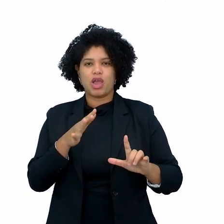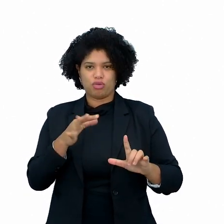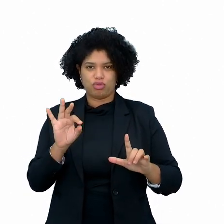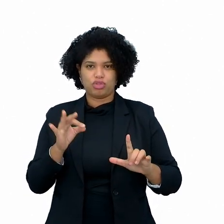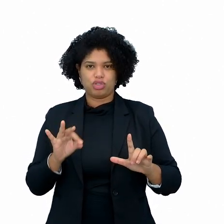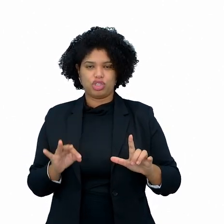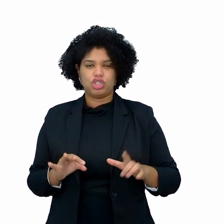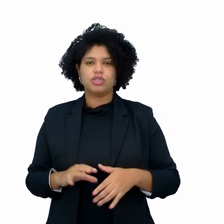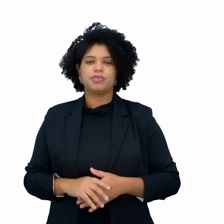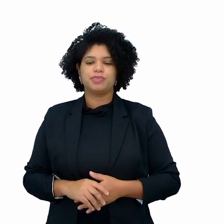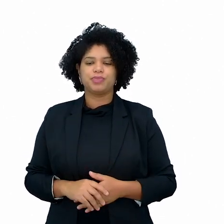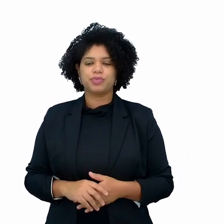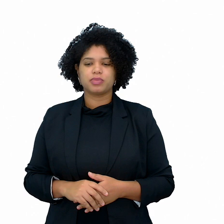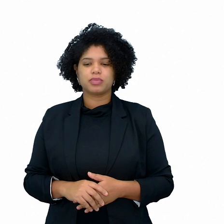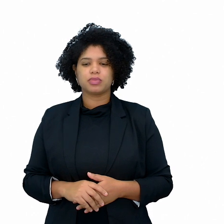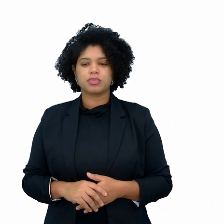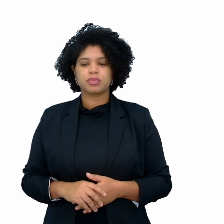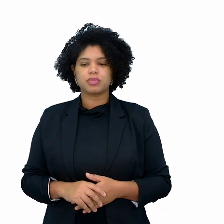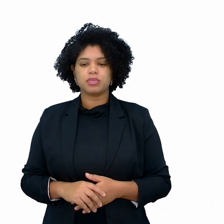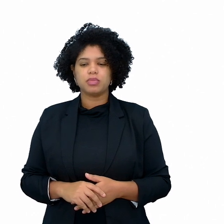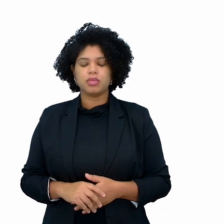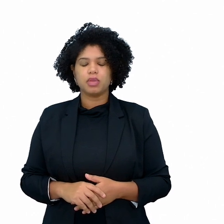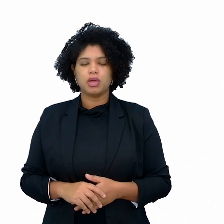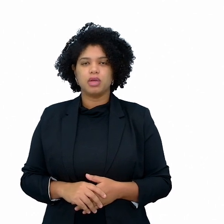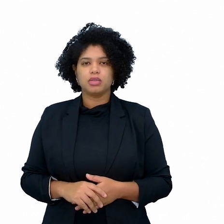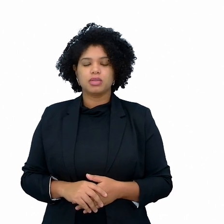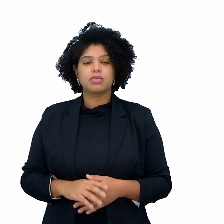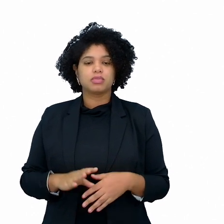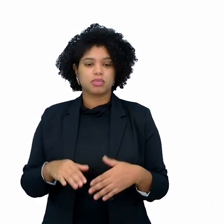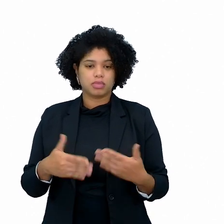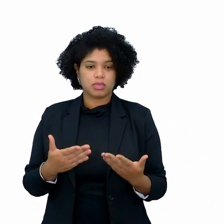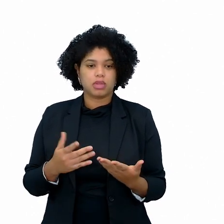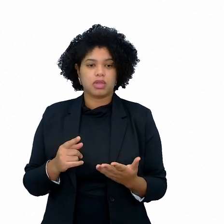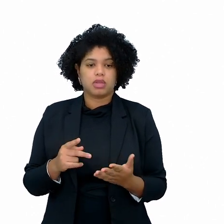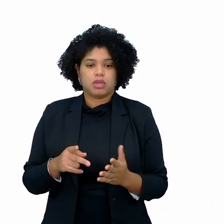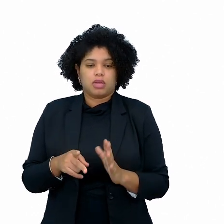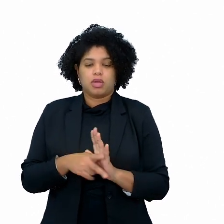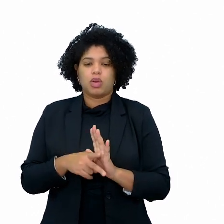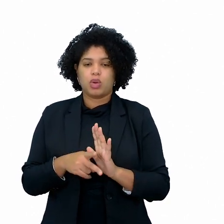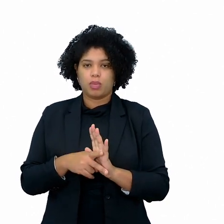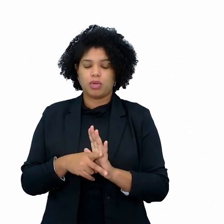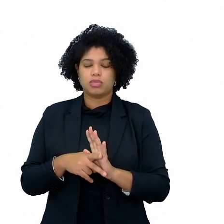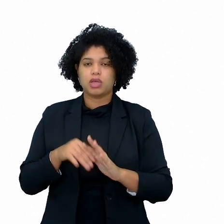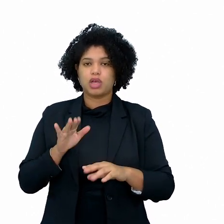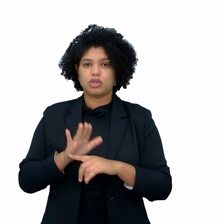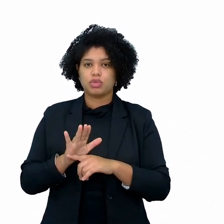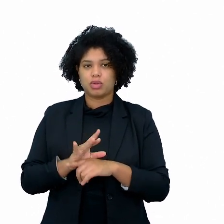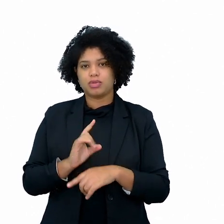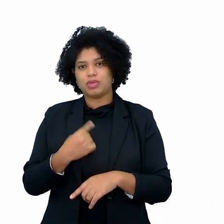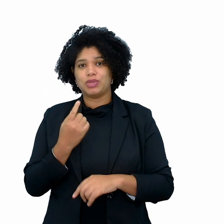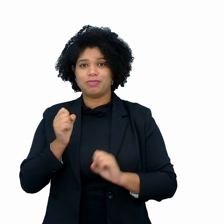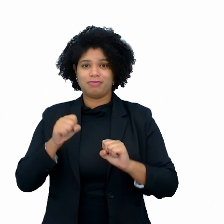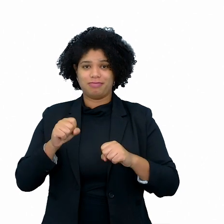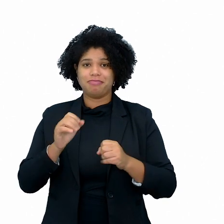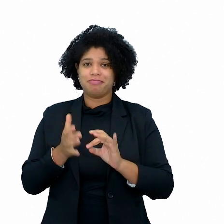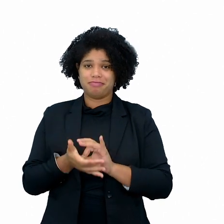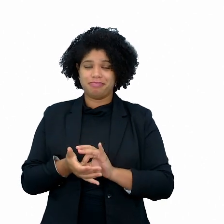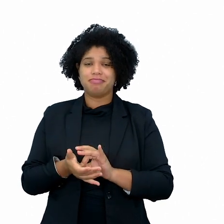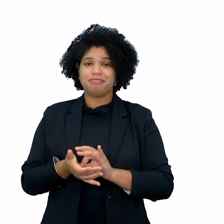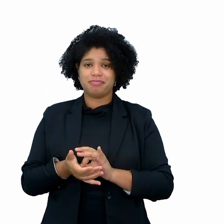posso dizer? Elas estão ali para ajudar a gente, né? E elas